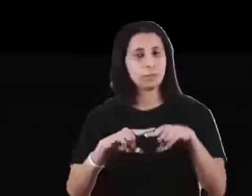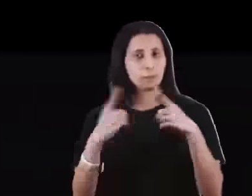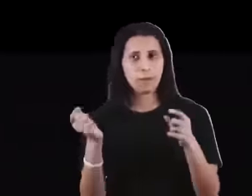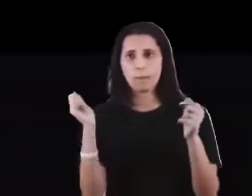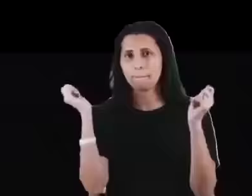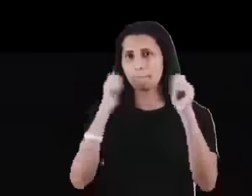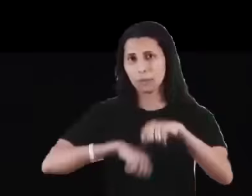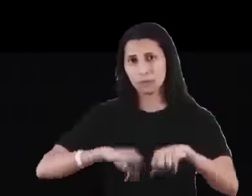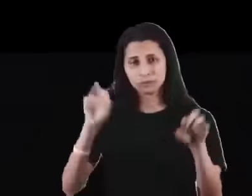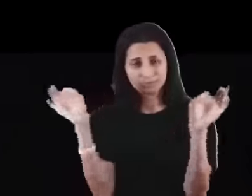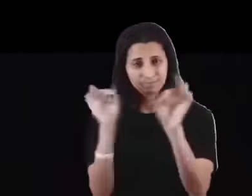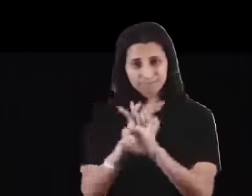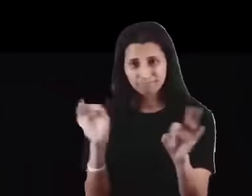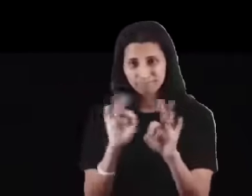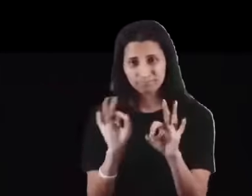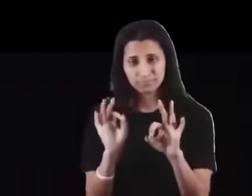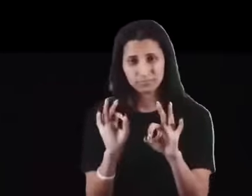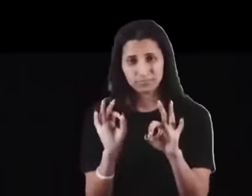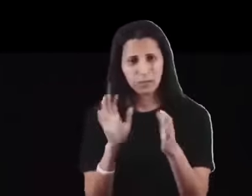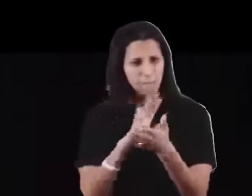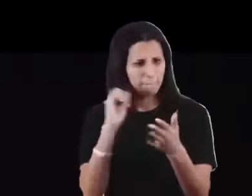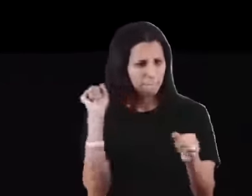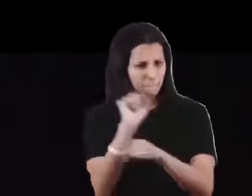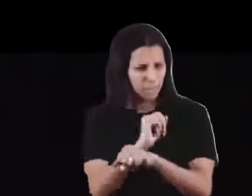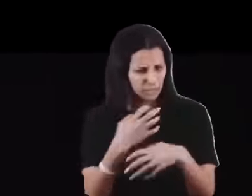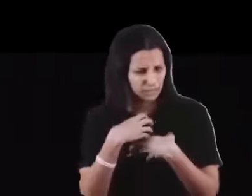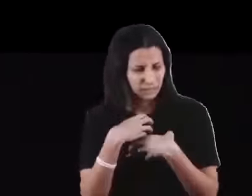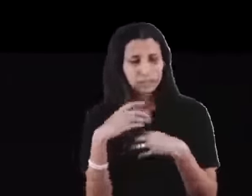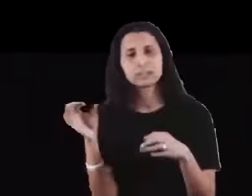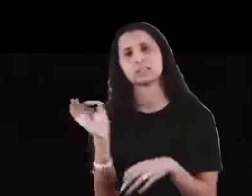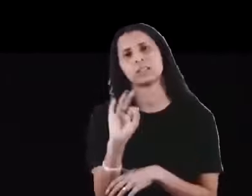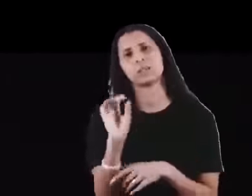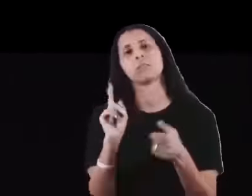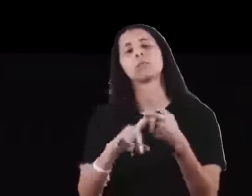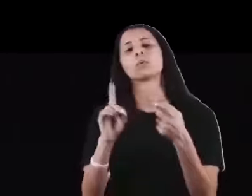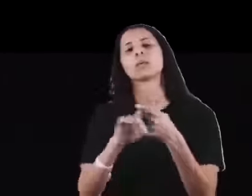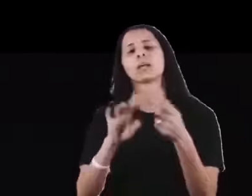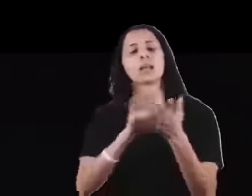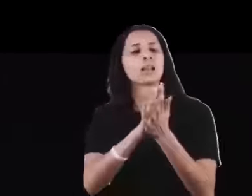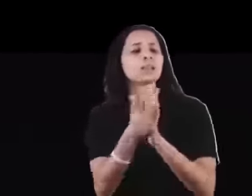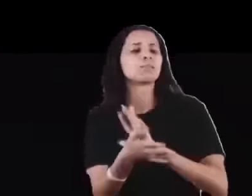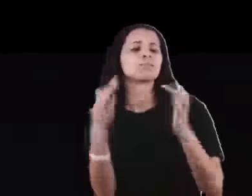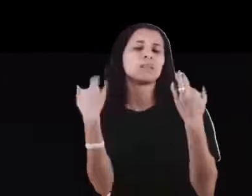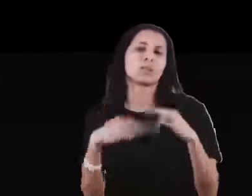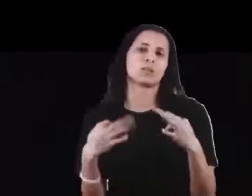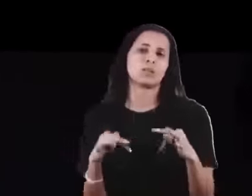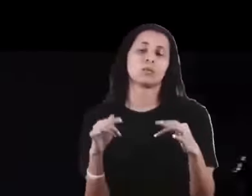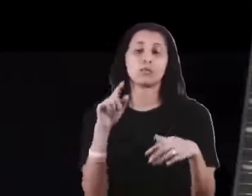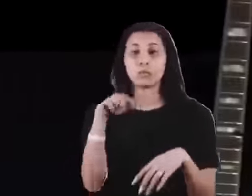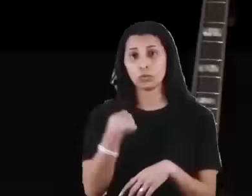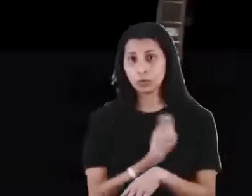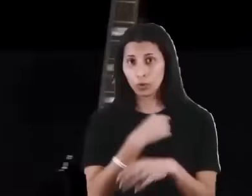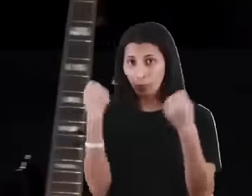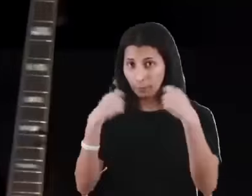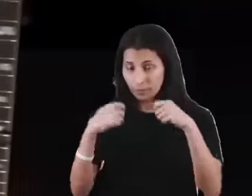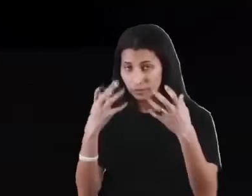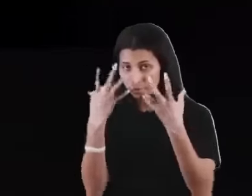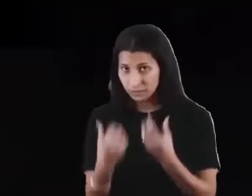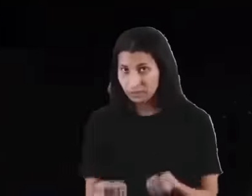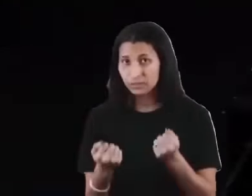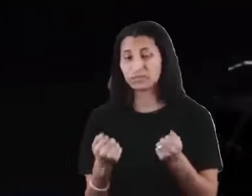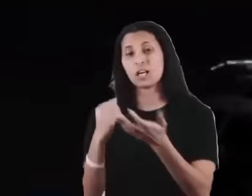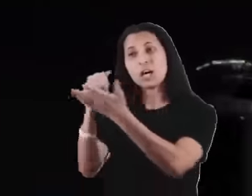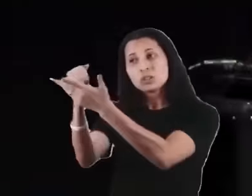para tomar anestesia não porque tomar uma anestesia elimina completamente a dor é para aceitar ajuda de quem vai